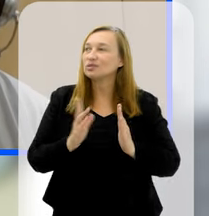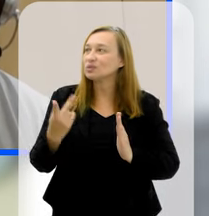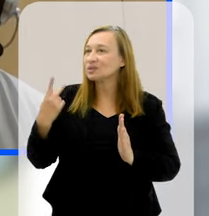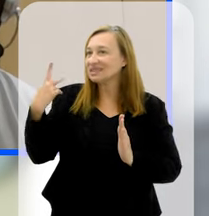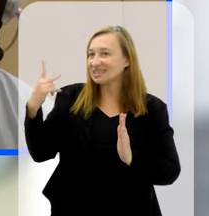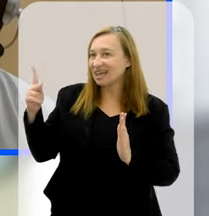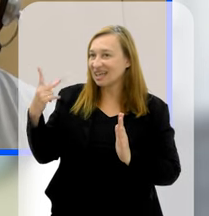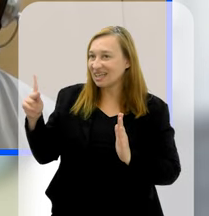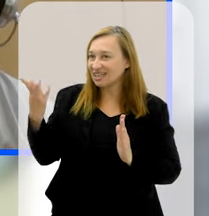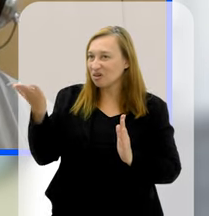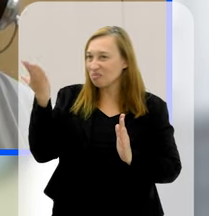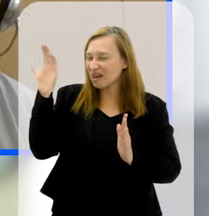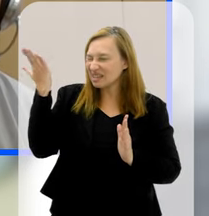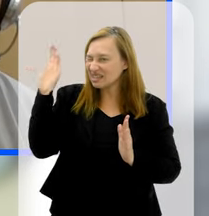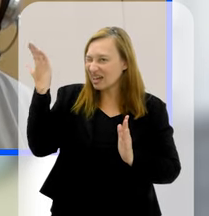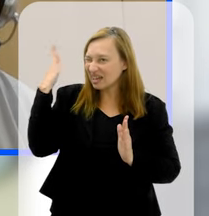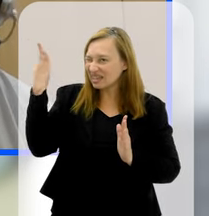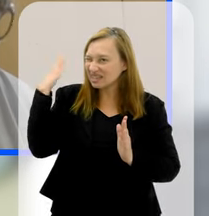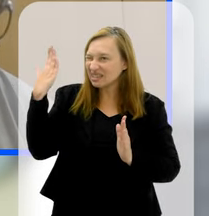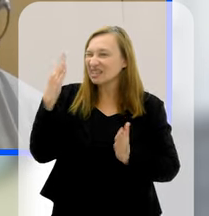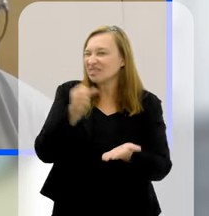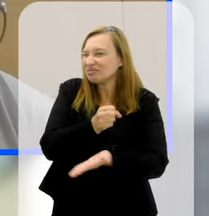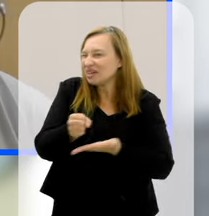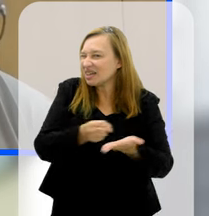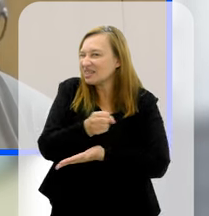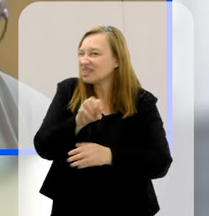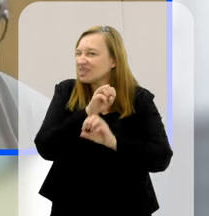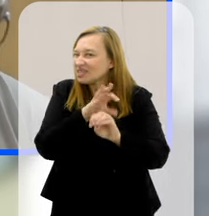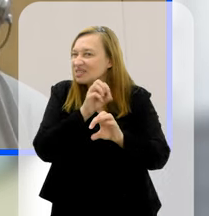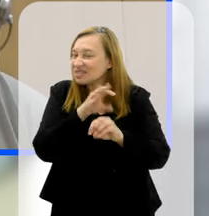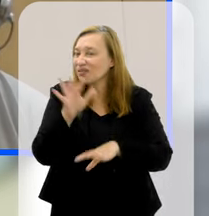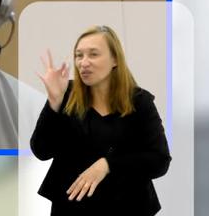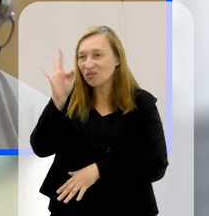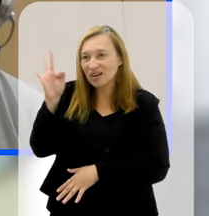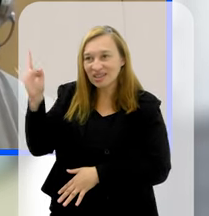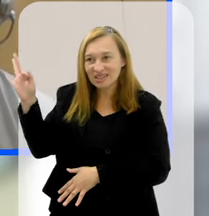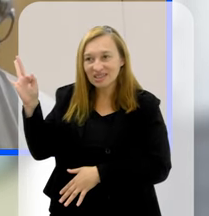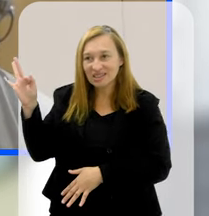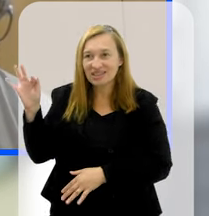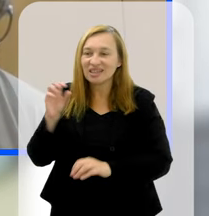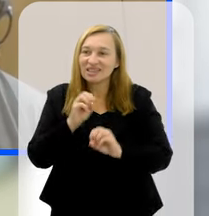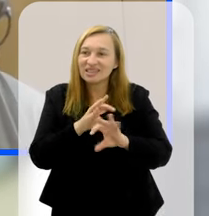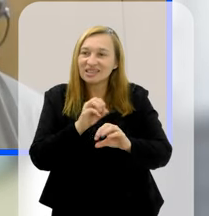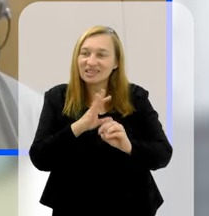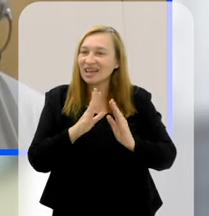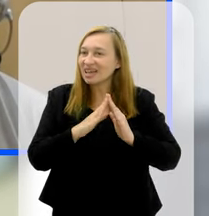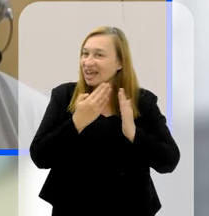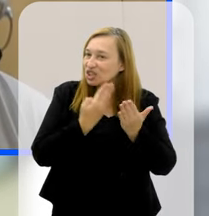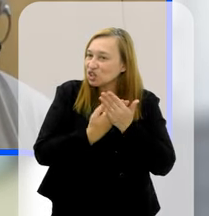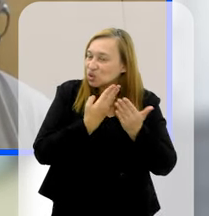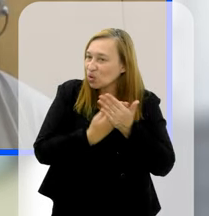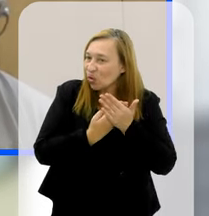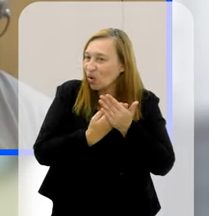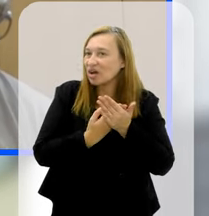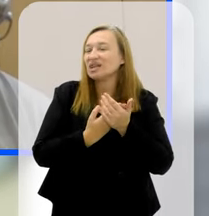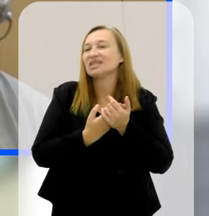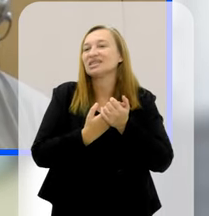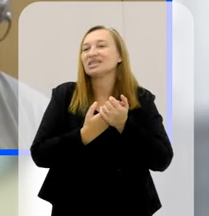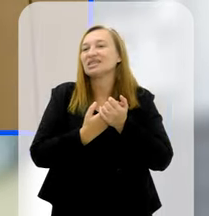época deles, né? Na época deles de ensino básico, o francês era Era ensinado na livre.